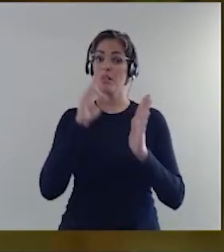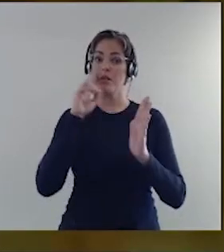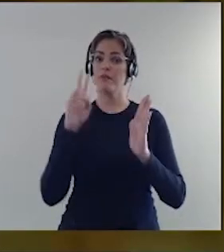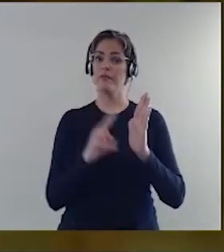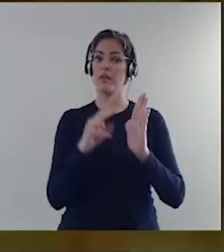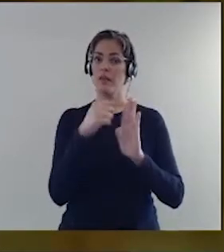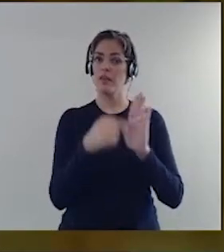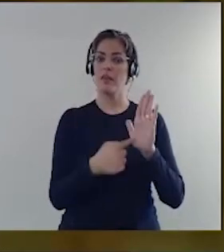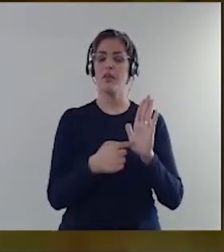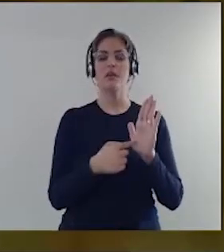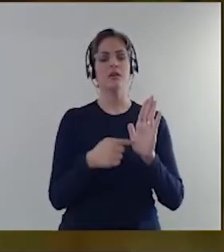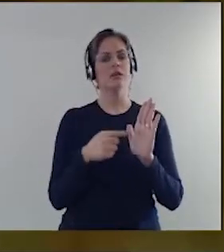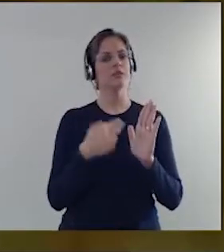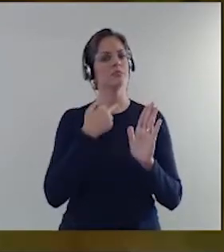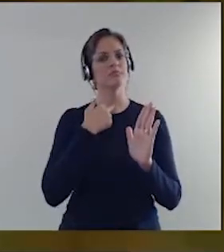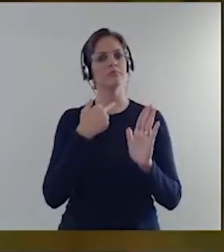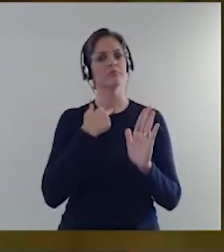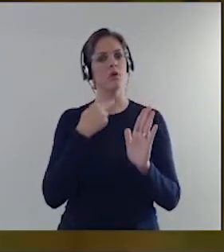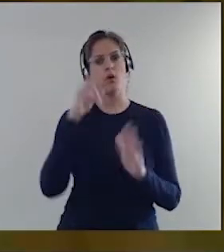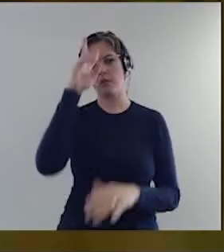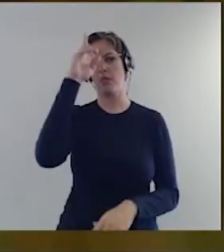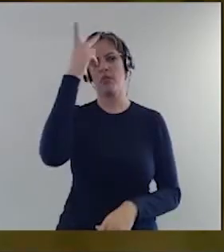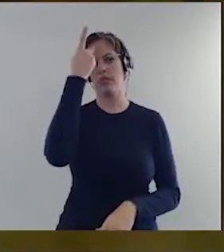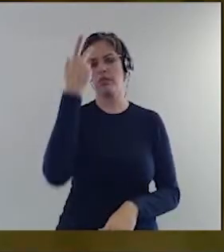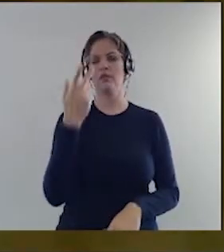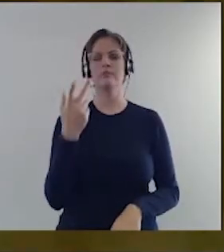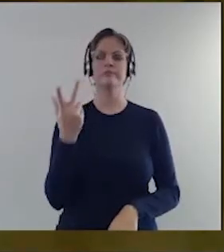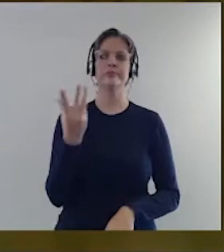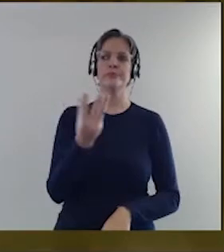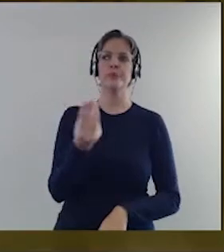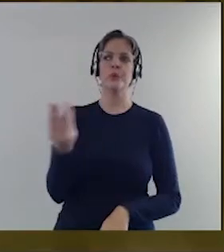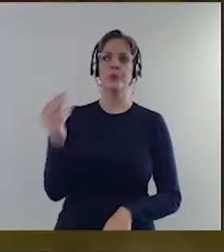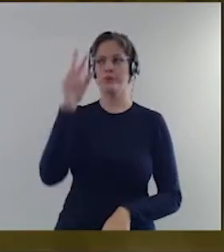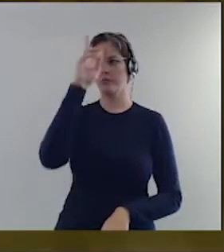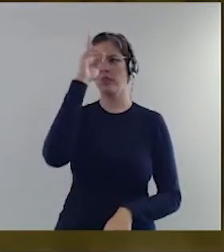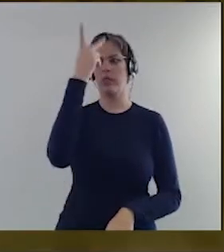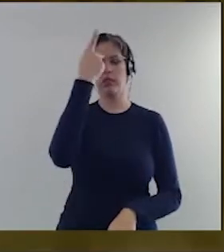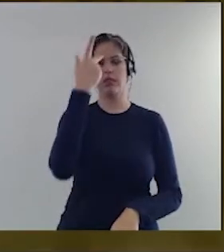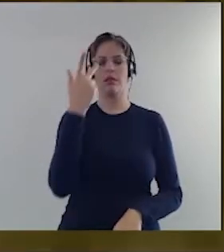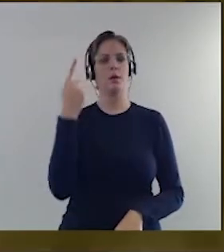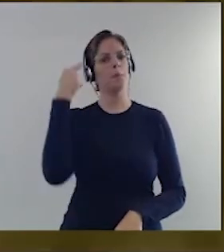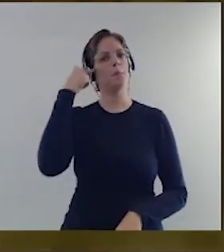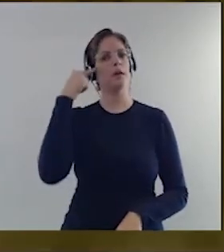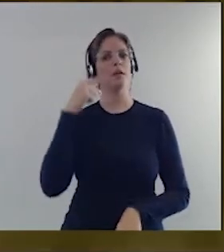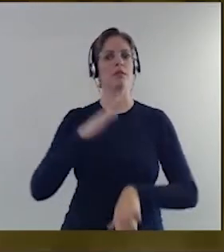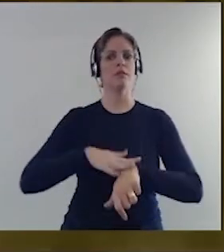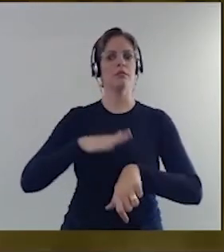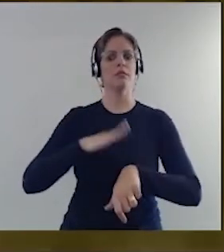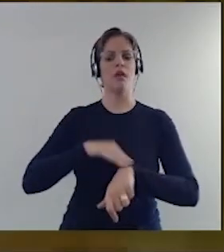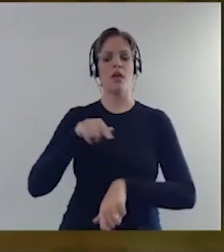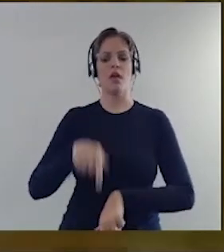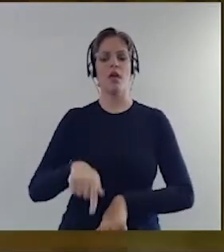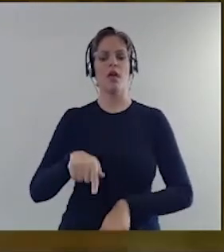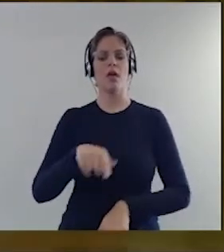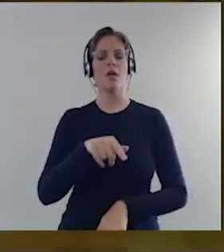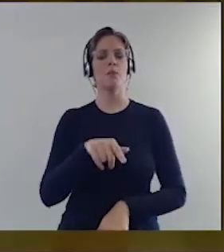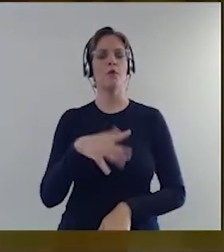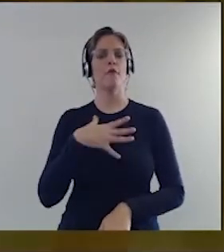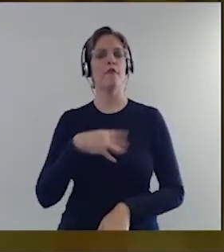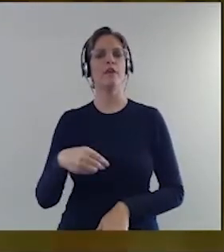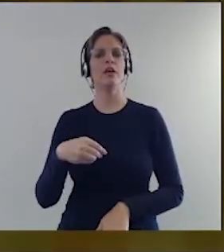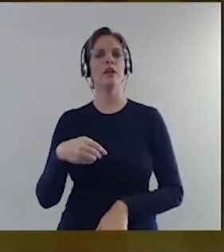é um equívoco extremamente comum e que gera a interpretação de que o tempo dos menores deve